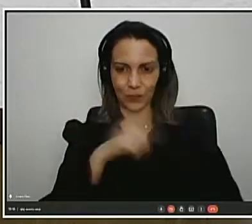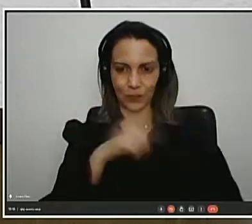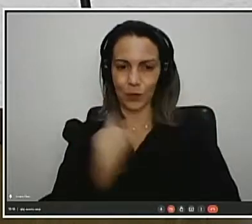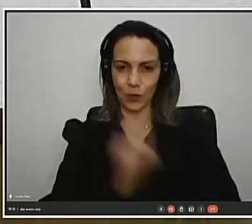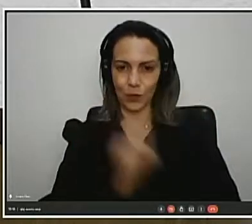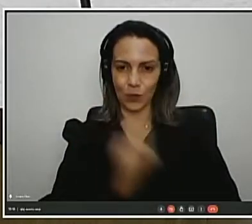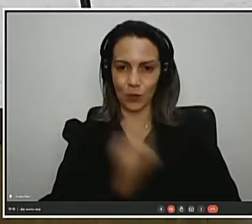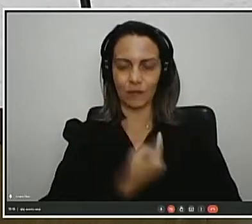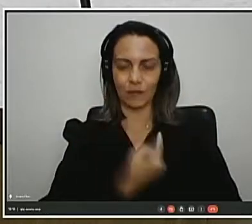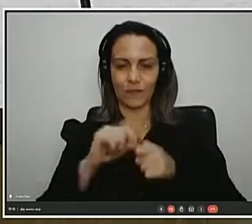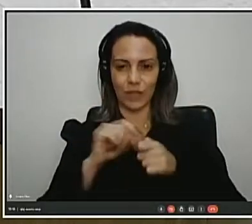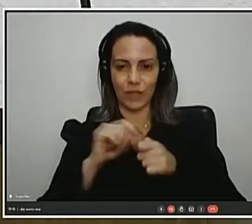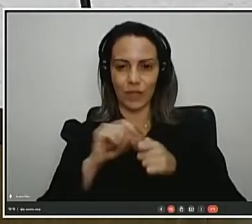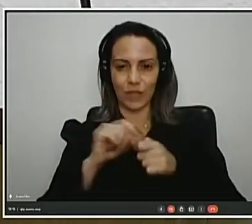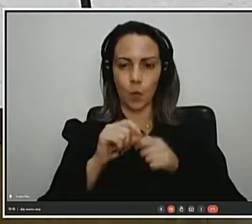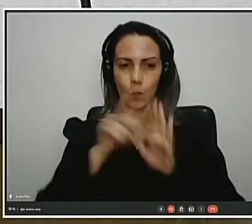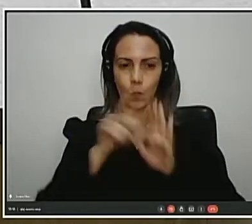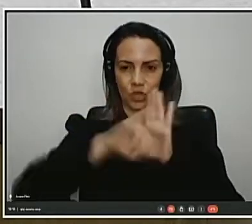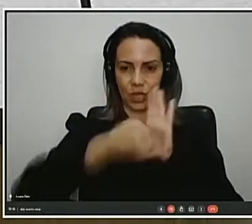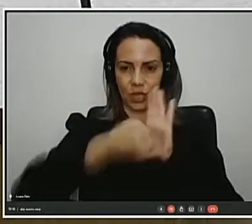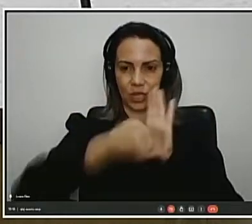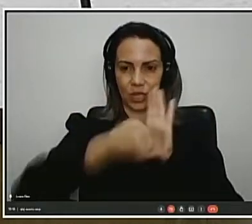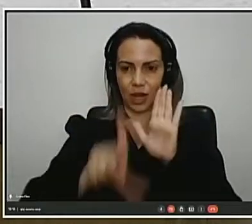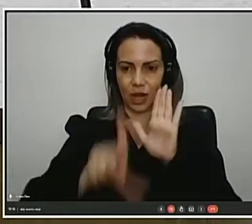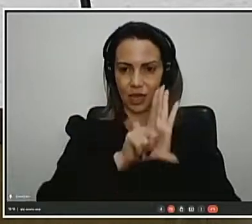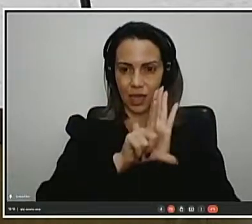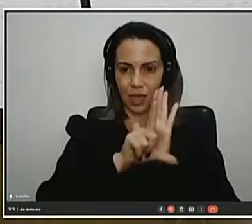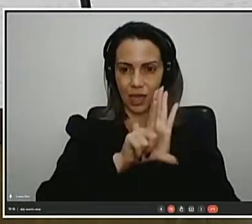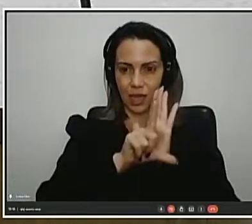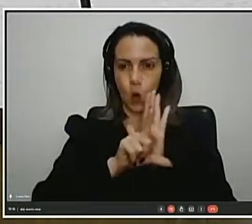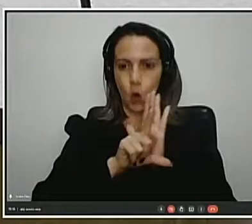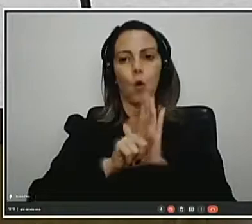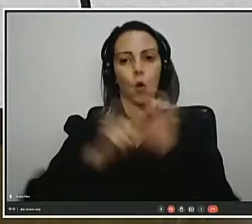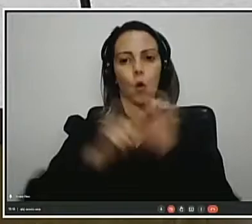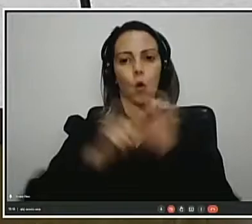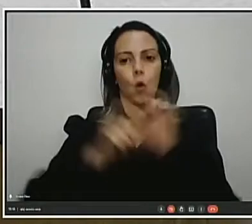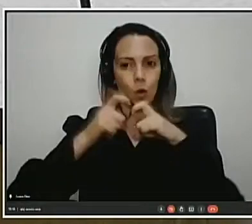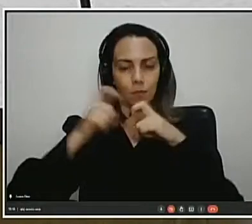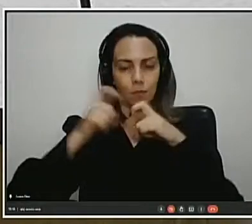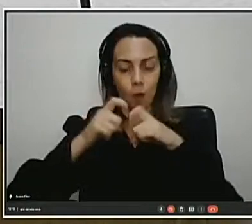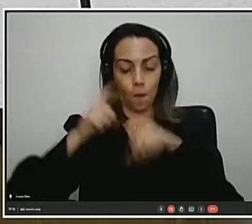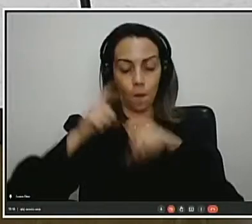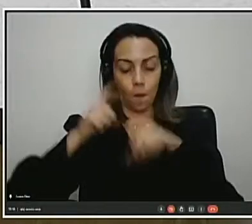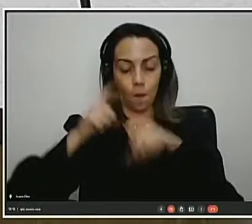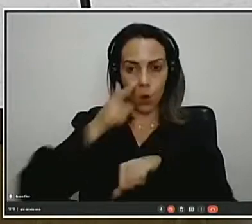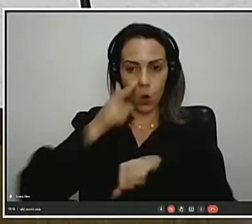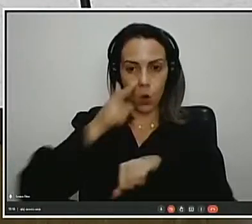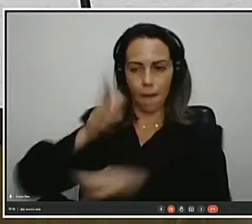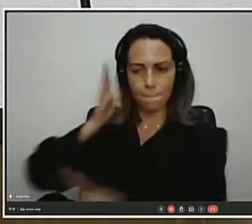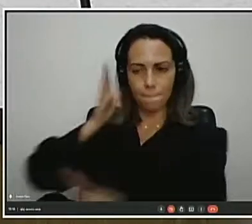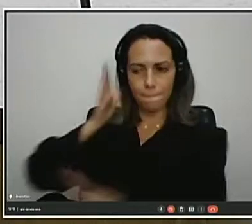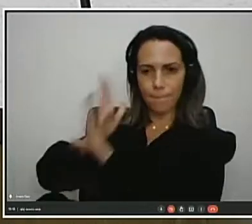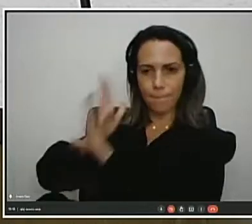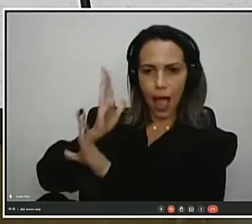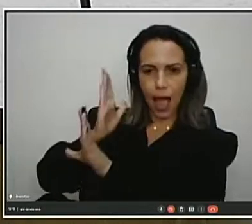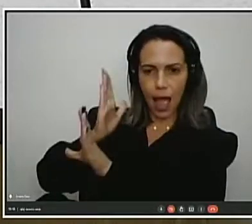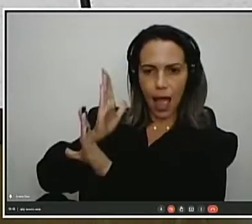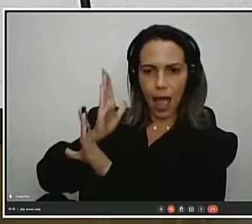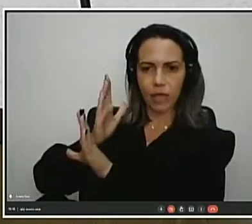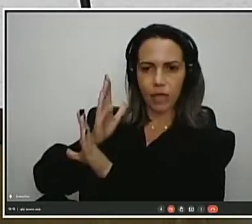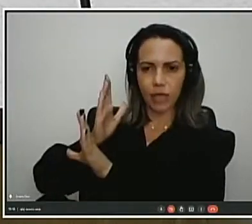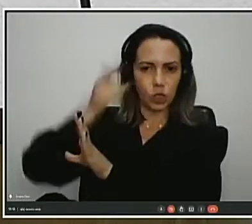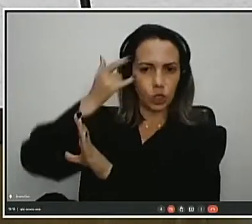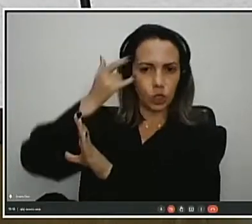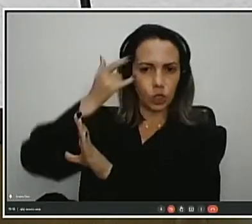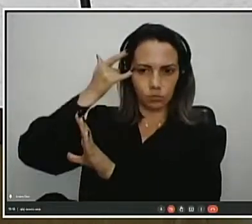lei solicitando que os hospitais, através do diagnóstico, assim que receberem o diagnóstico das deficiências e síndrome de Down, comuniquem